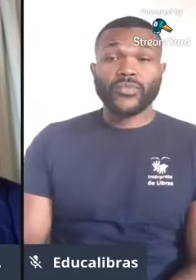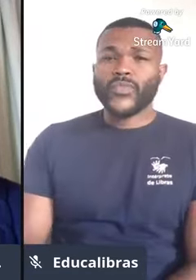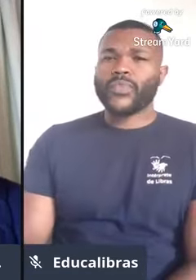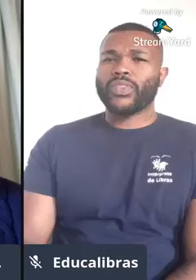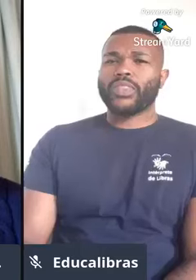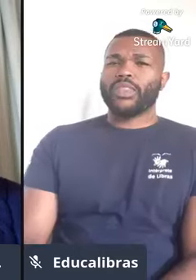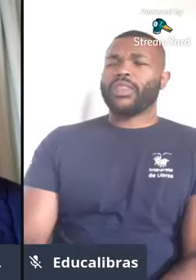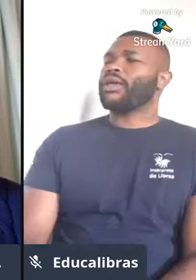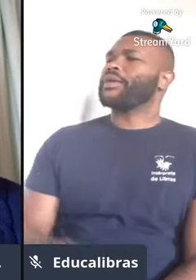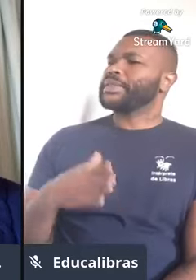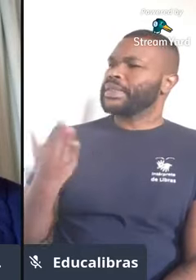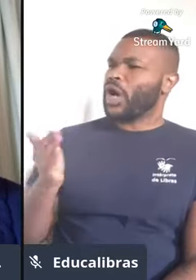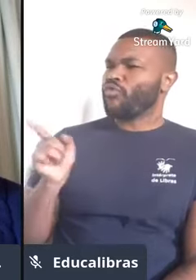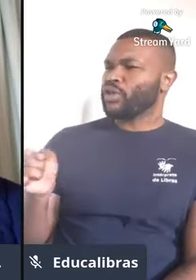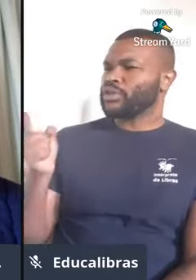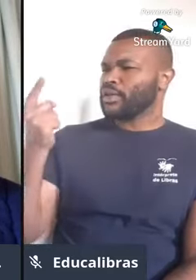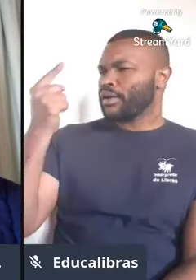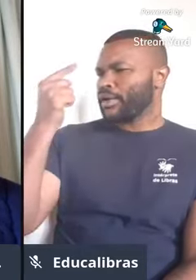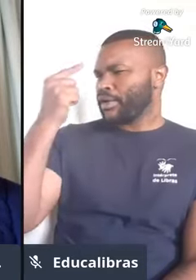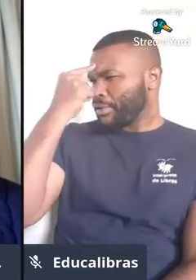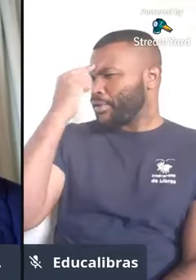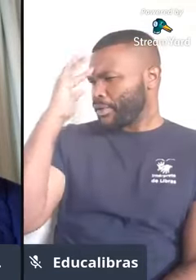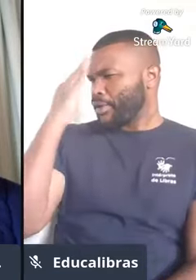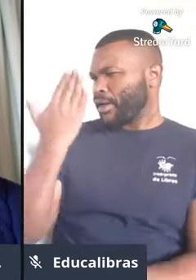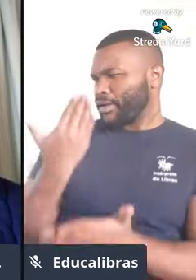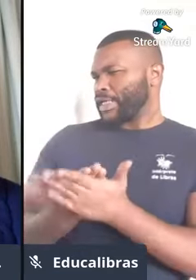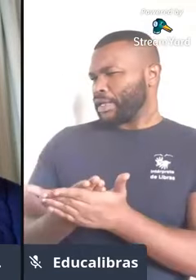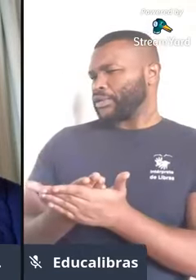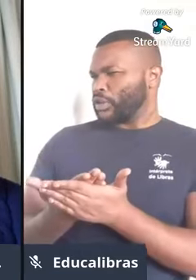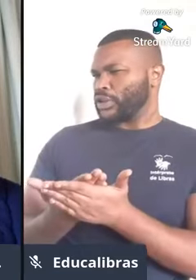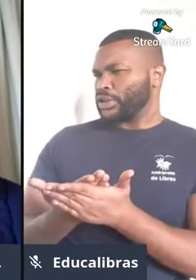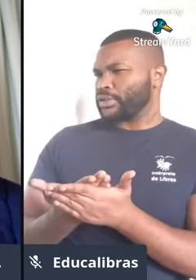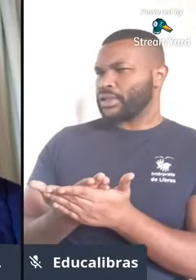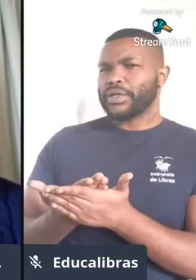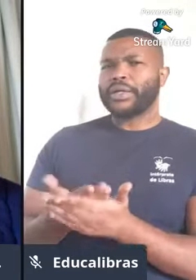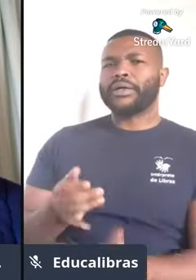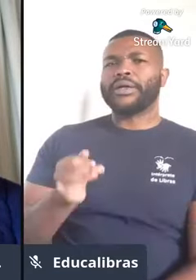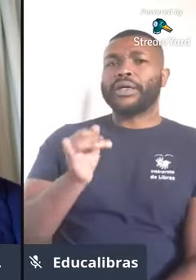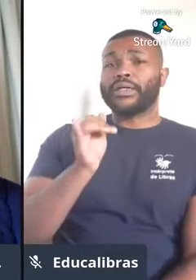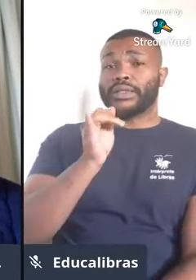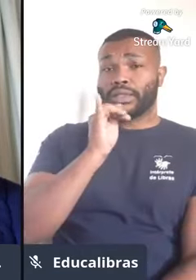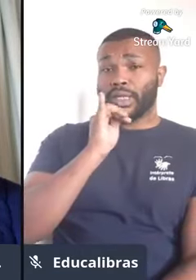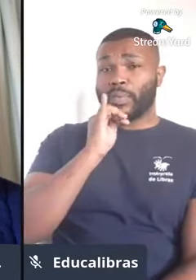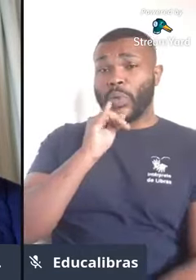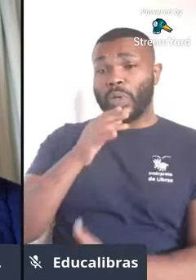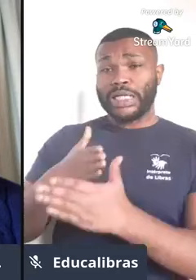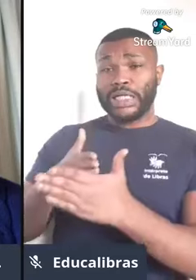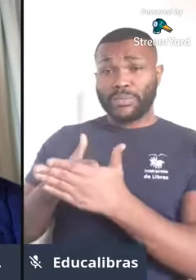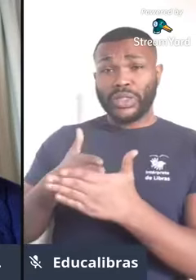você acredita, basicamente, essa restrição, essa limitação das empresas